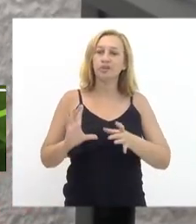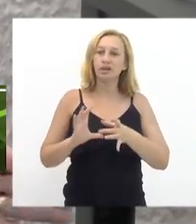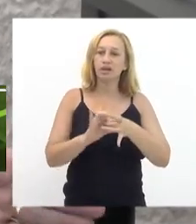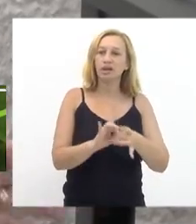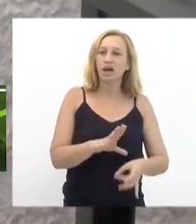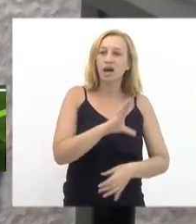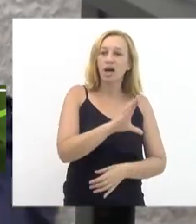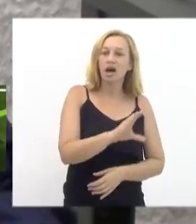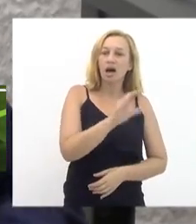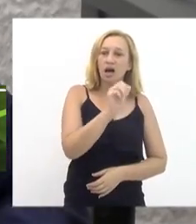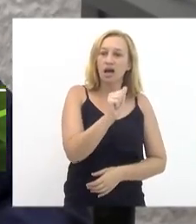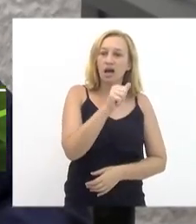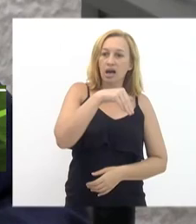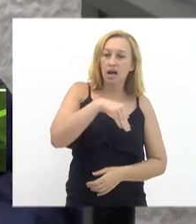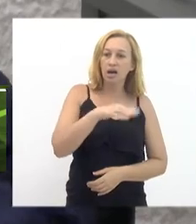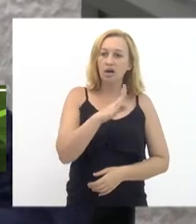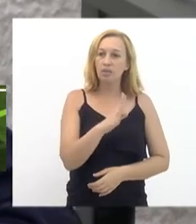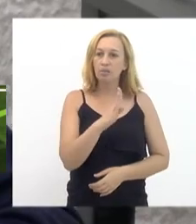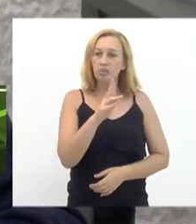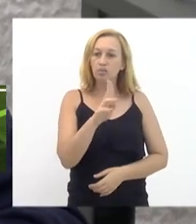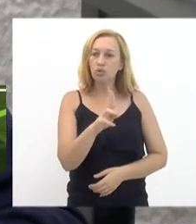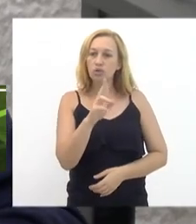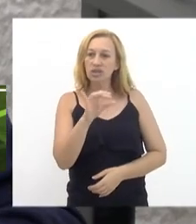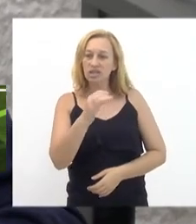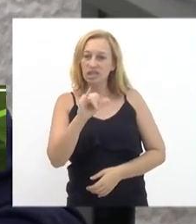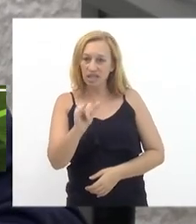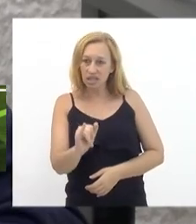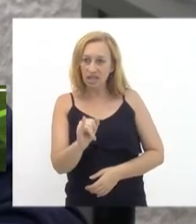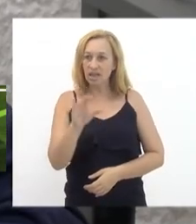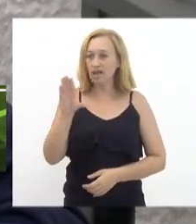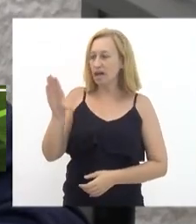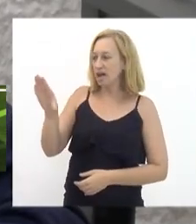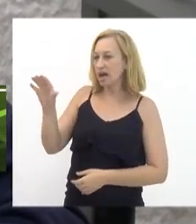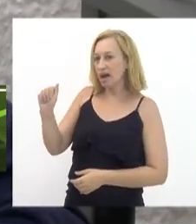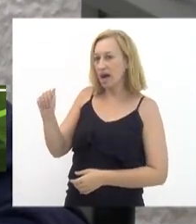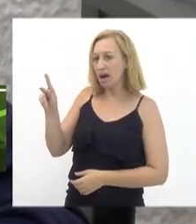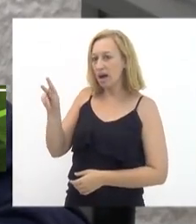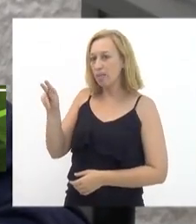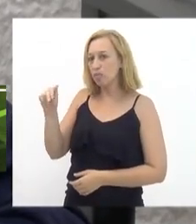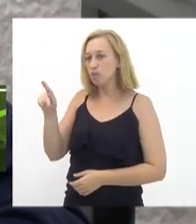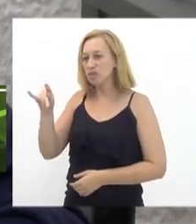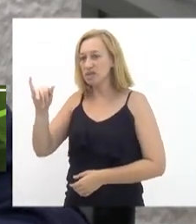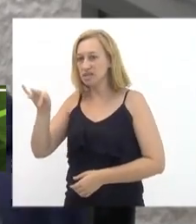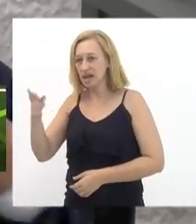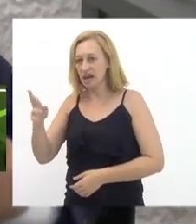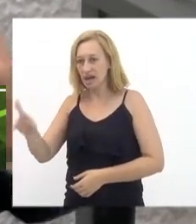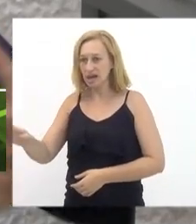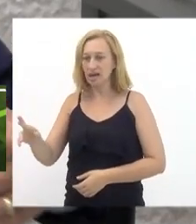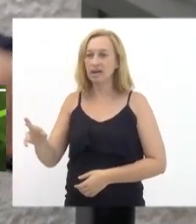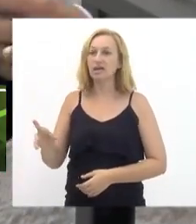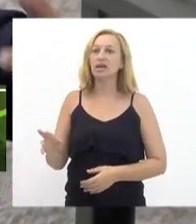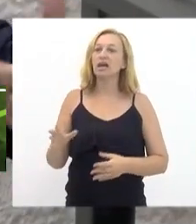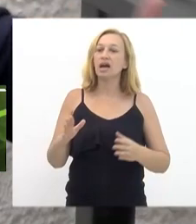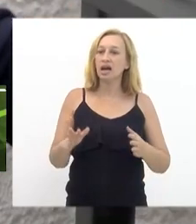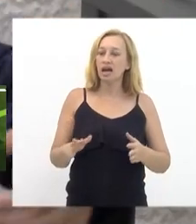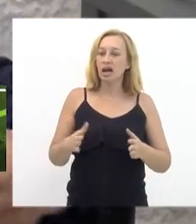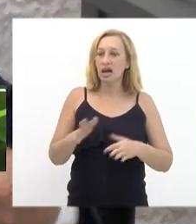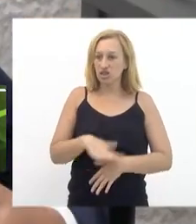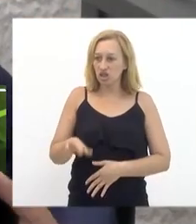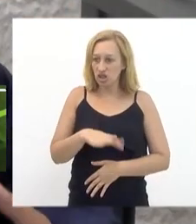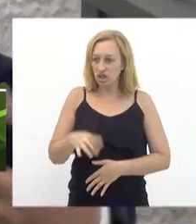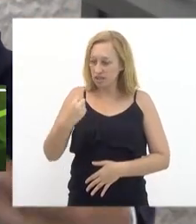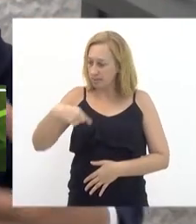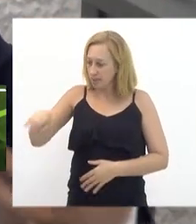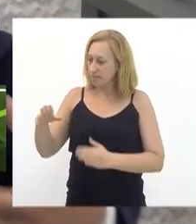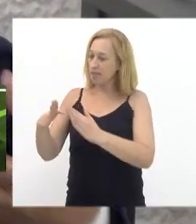Cambuci Itaocara as crianças para ir para escola pega um barquinho Quando o rio Tá muito caudaloso Como que o